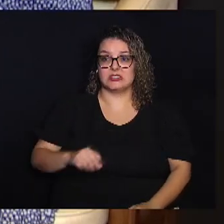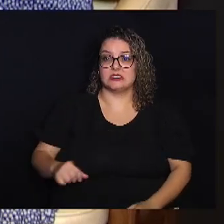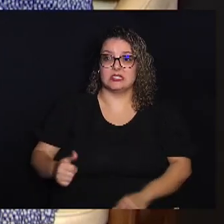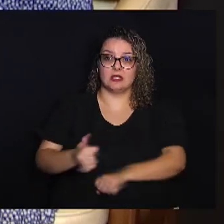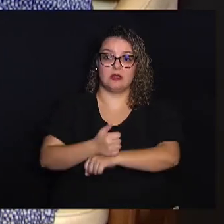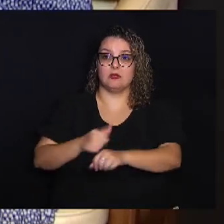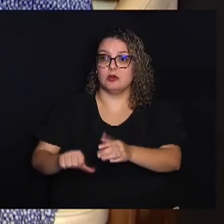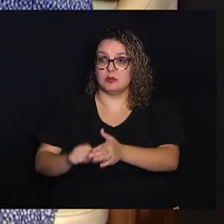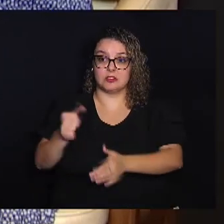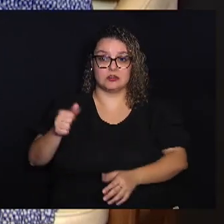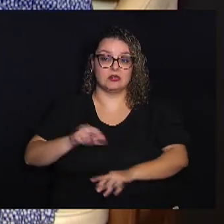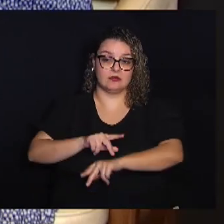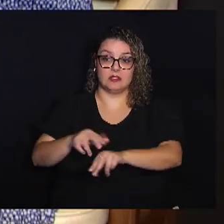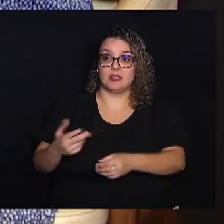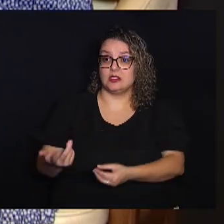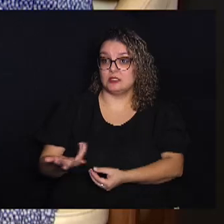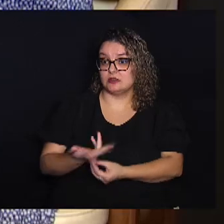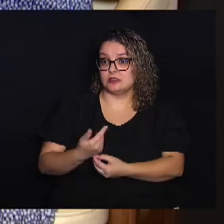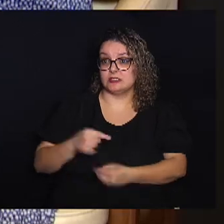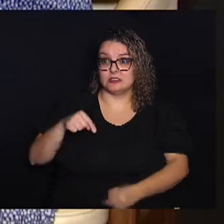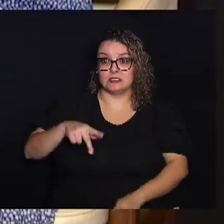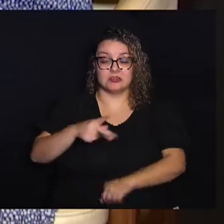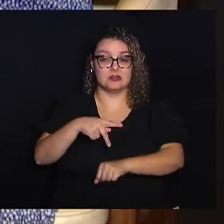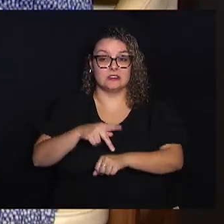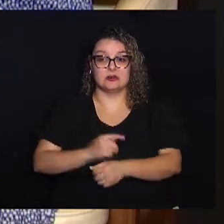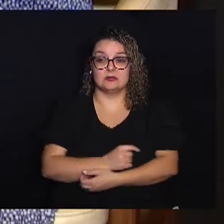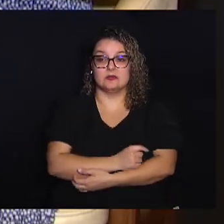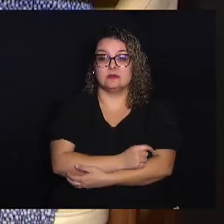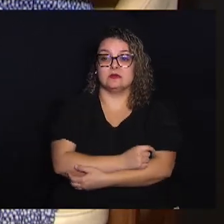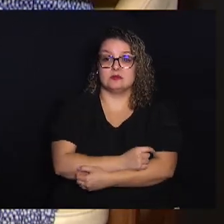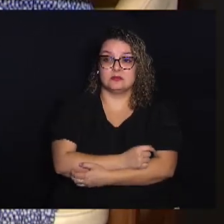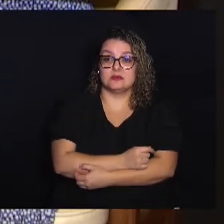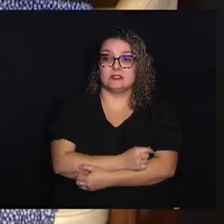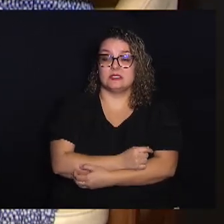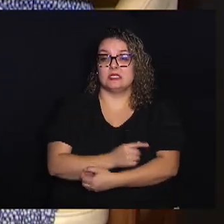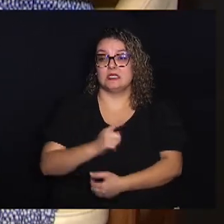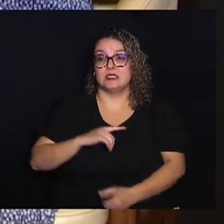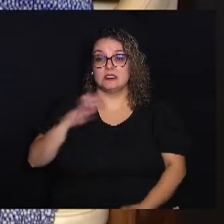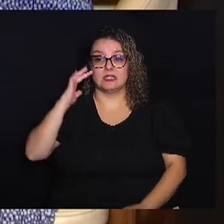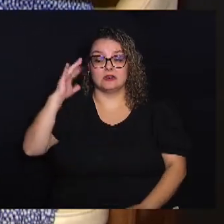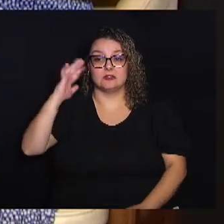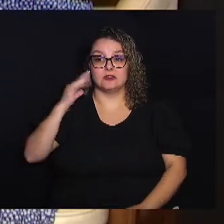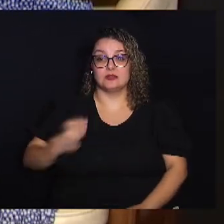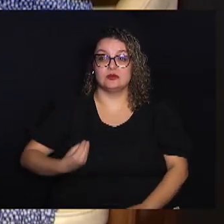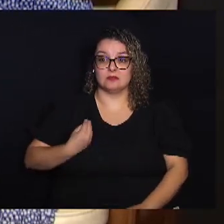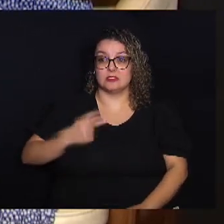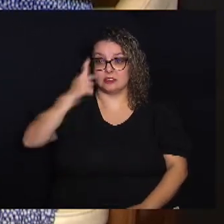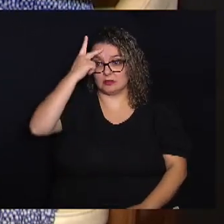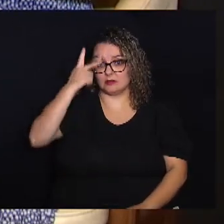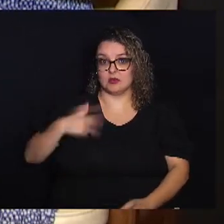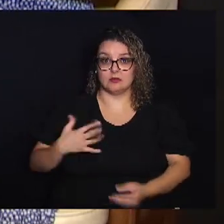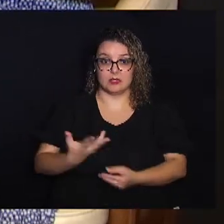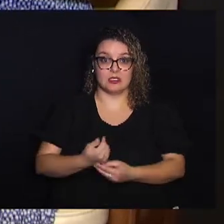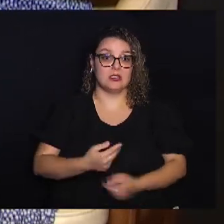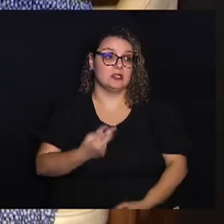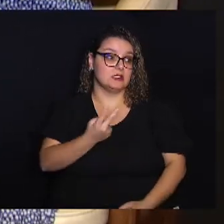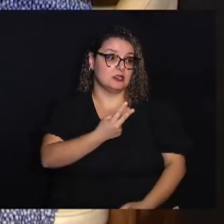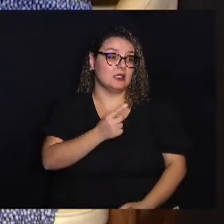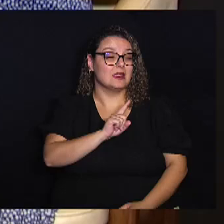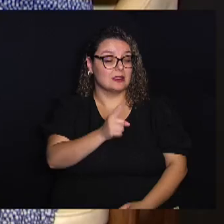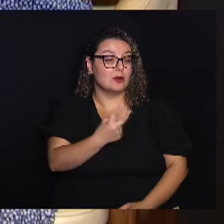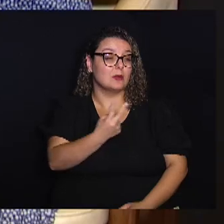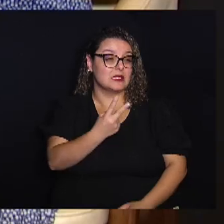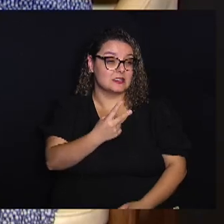tem muitos artistas por esse país que têm esse sonho de viver da sua arte, Com certeza, né? Não ser uma segunda renda,